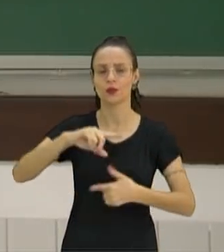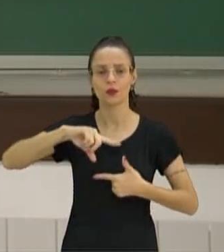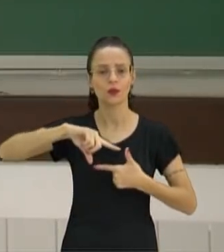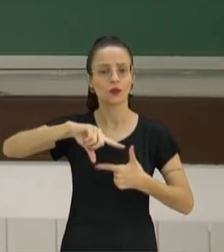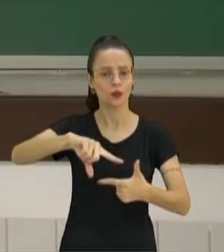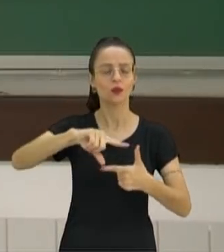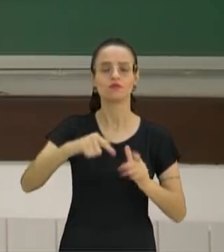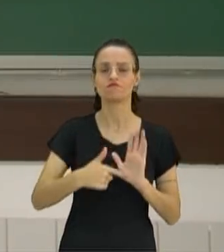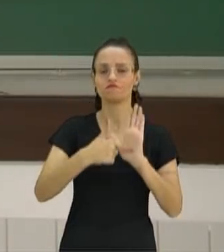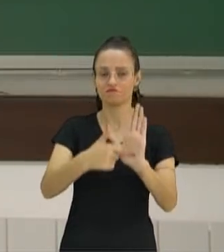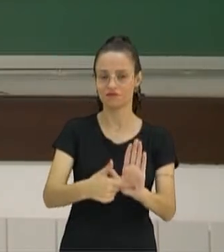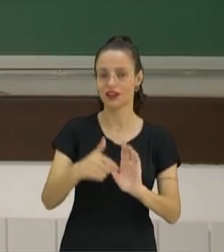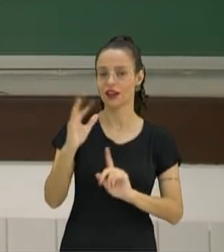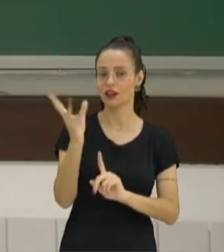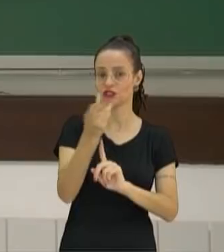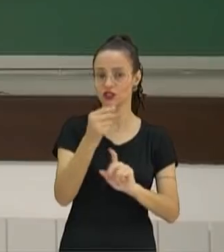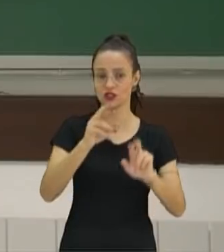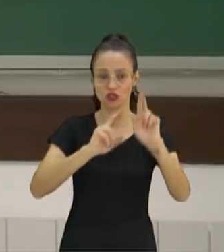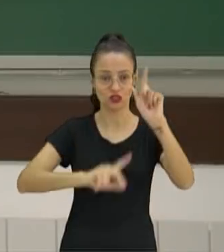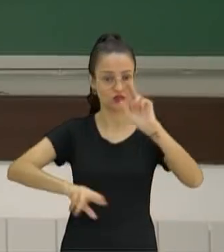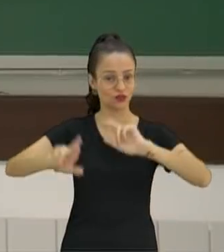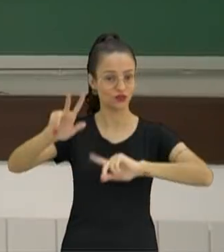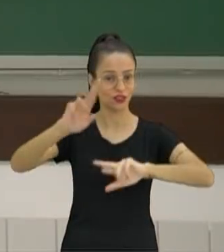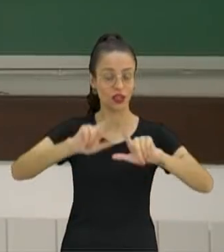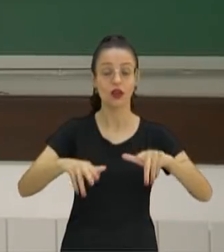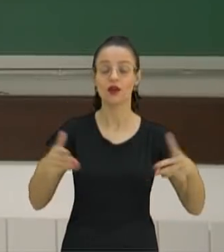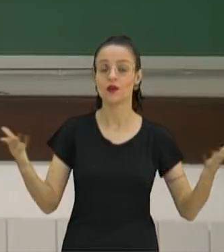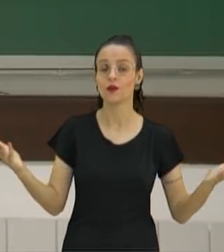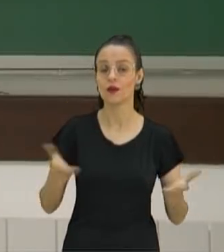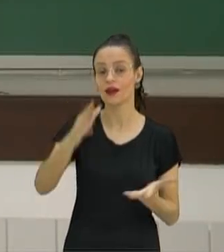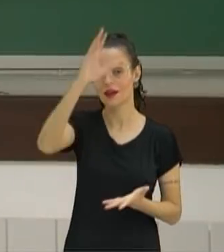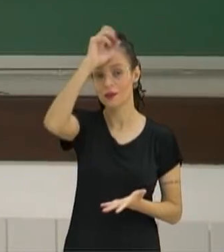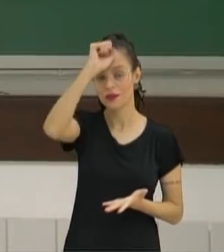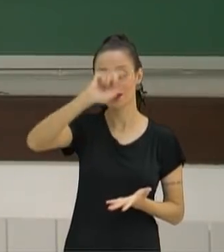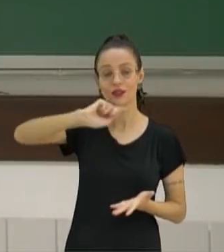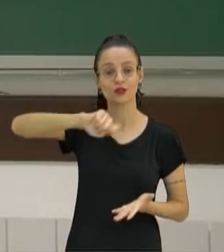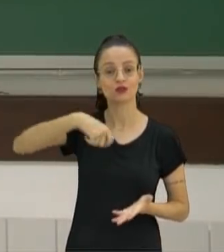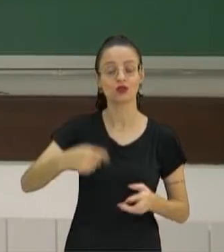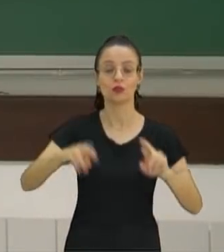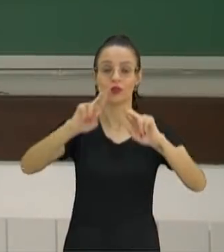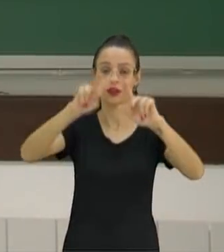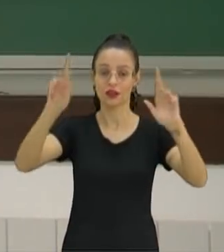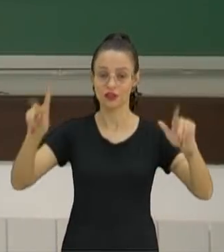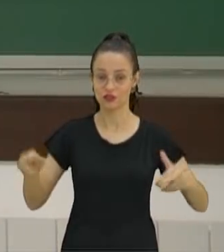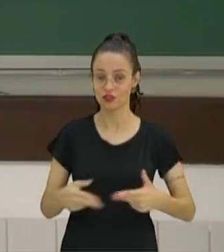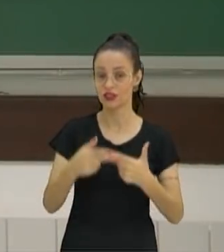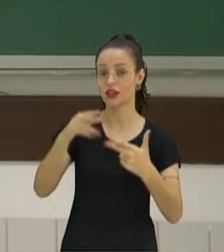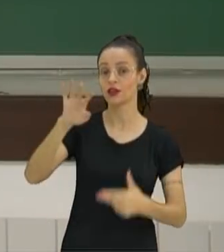artísticas diferentes uma da outra. Então, hoje a gente vai aprender um pouquinho sobre a etnia Tupinambá.